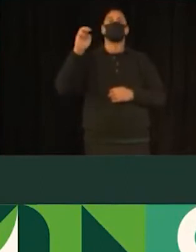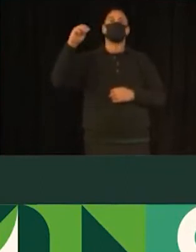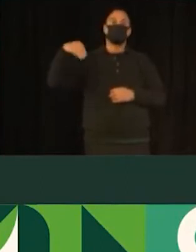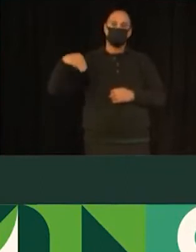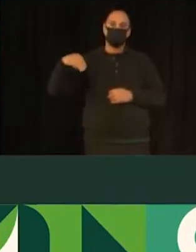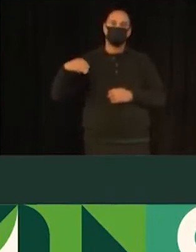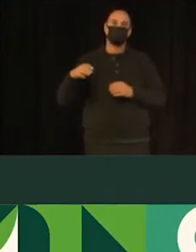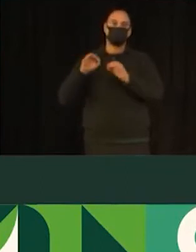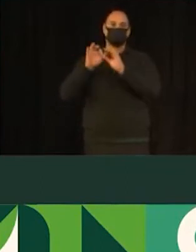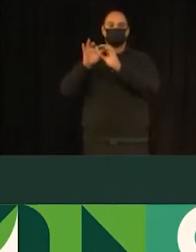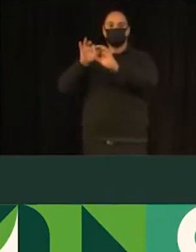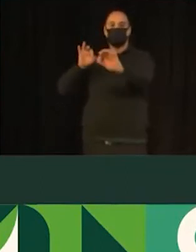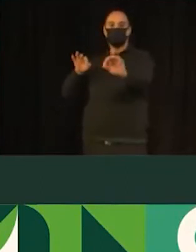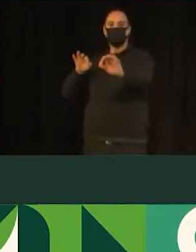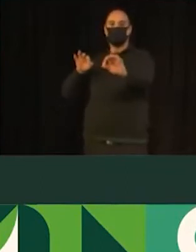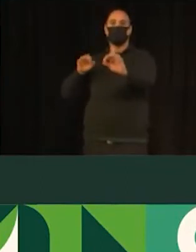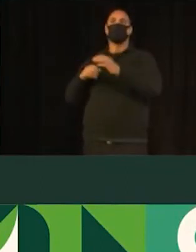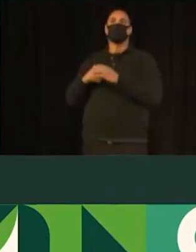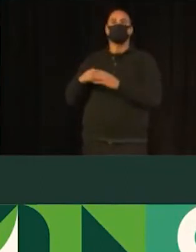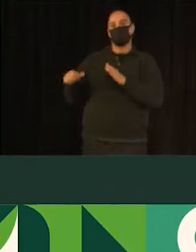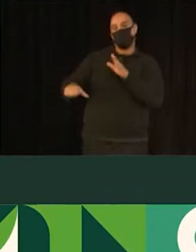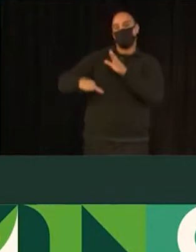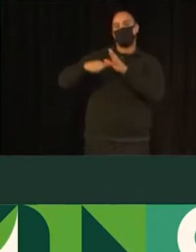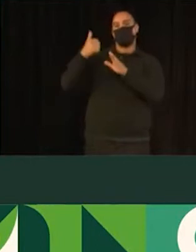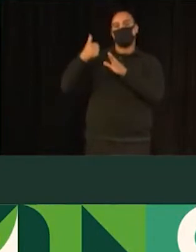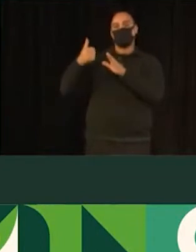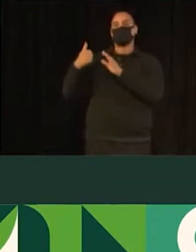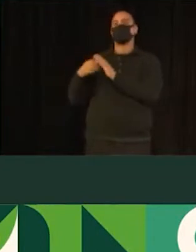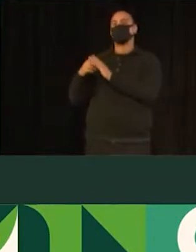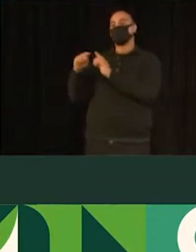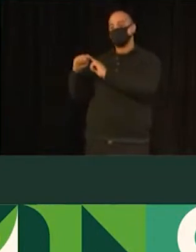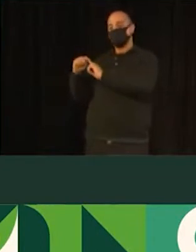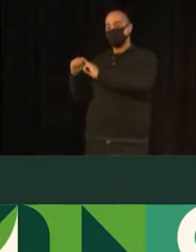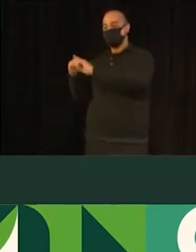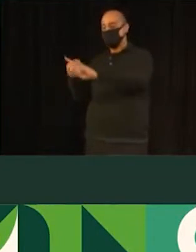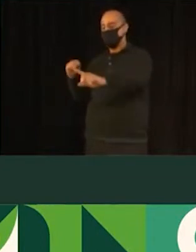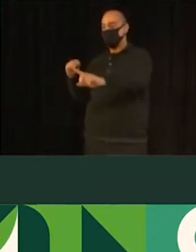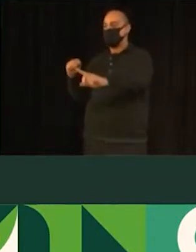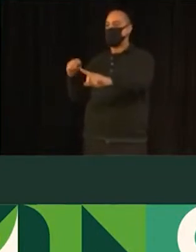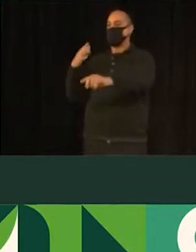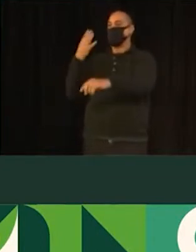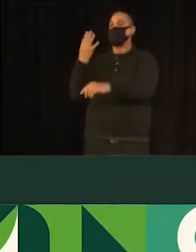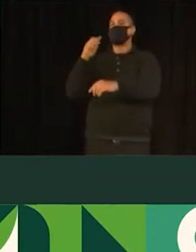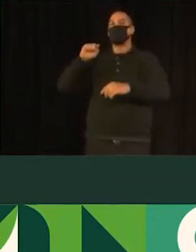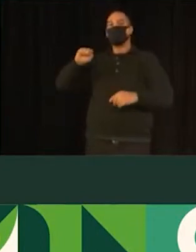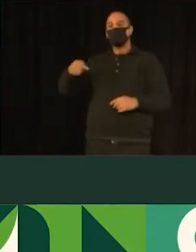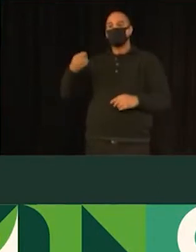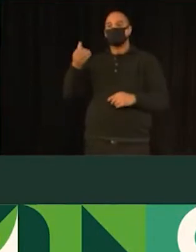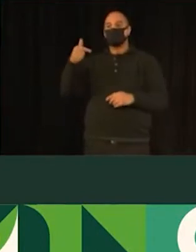em vermelho seria a fase 1, então a linha Guajuviras, né, com 4,7 quilômetros. Essa fase